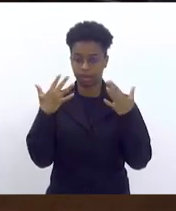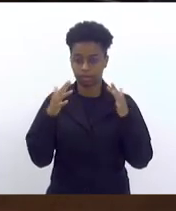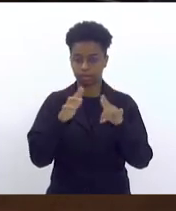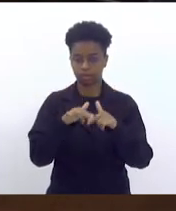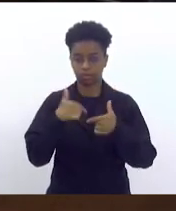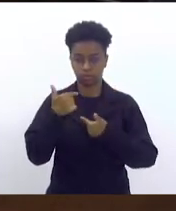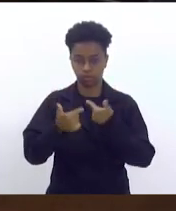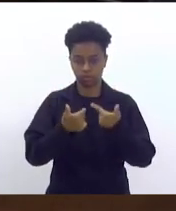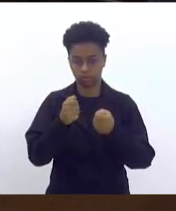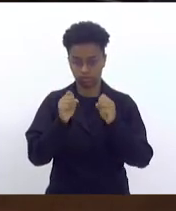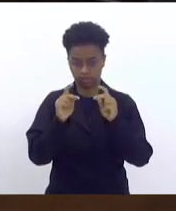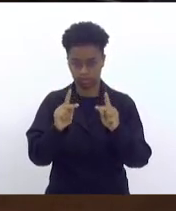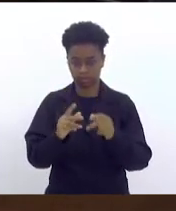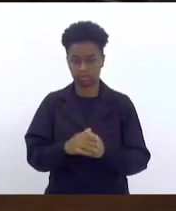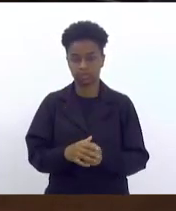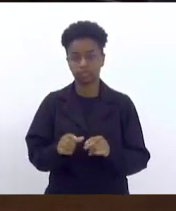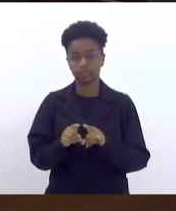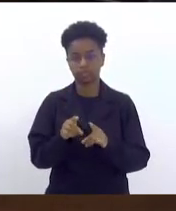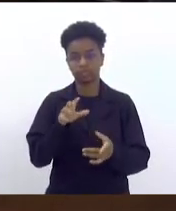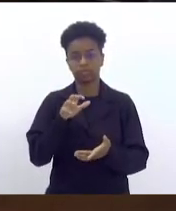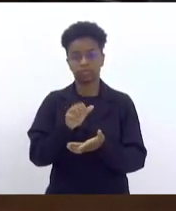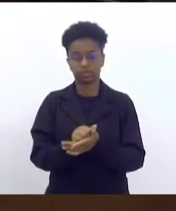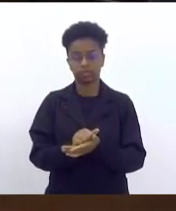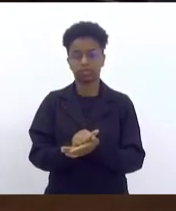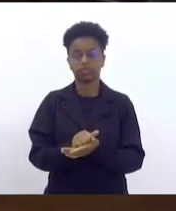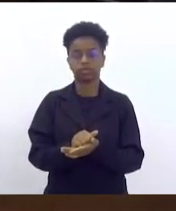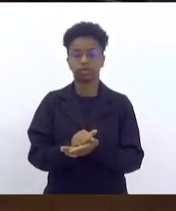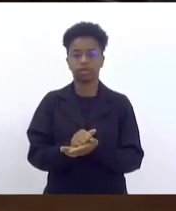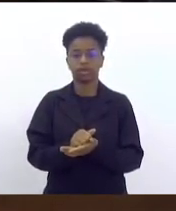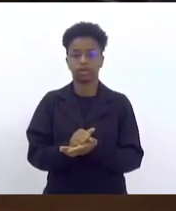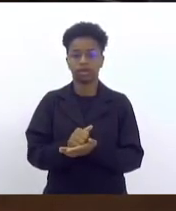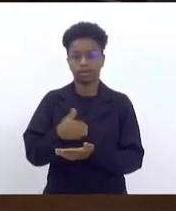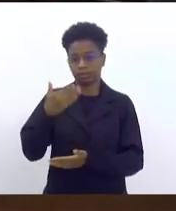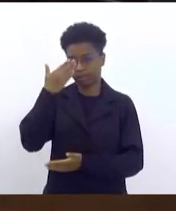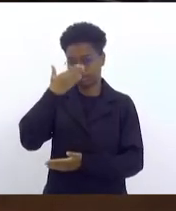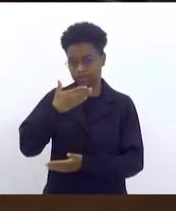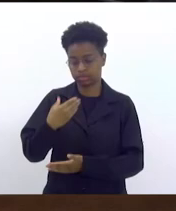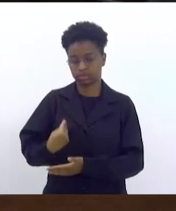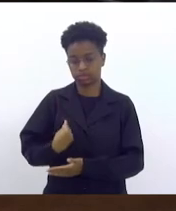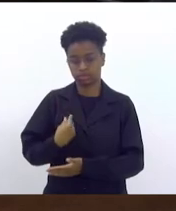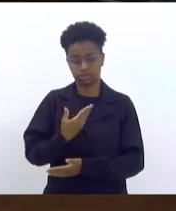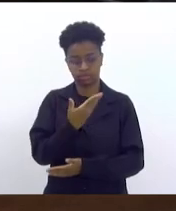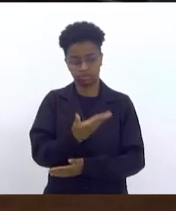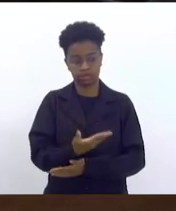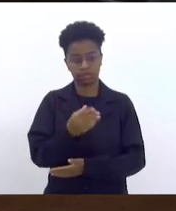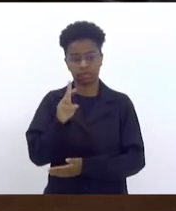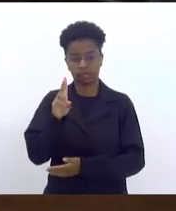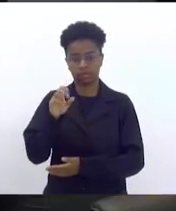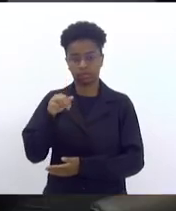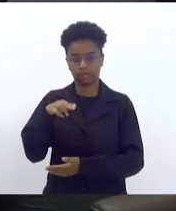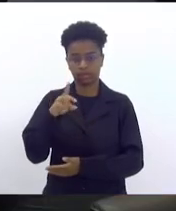sua luta tá é registrar a presença de secretário de políticas de álcool e drogas de São Gonçalo São votos Dias Pereira se faz presente